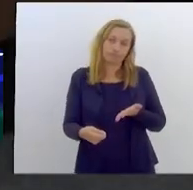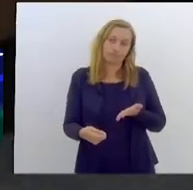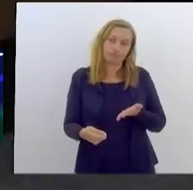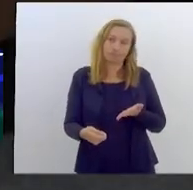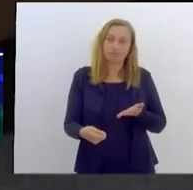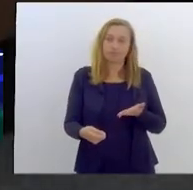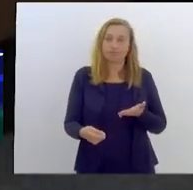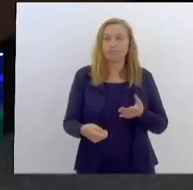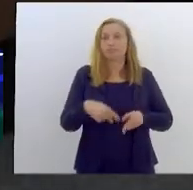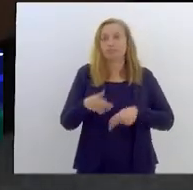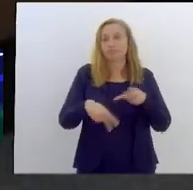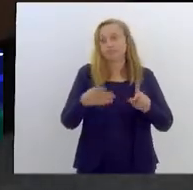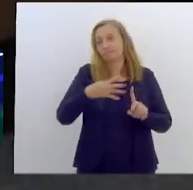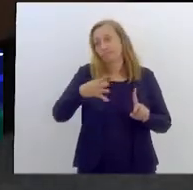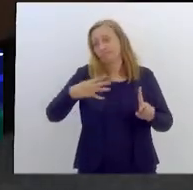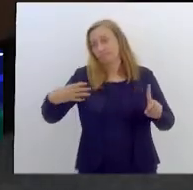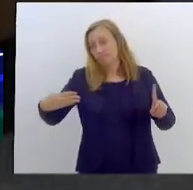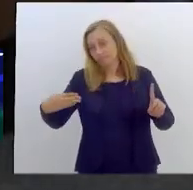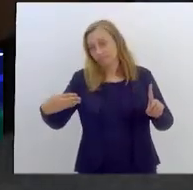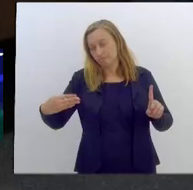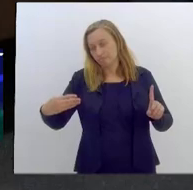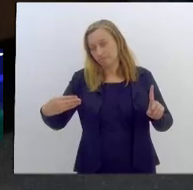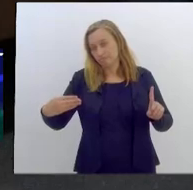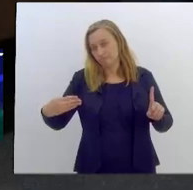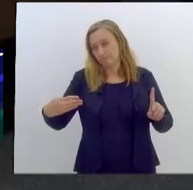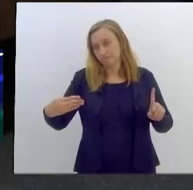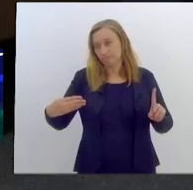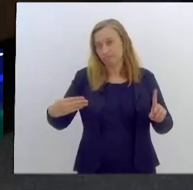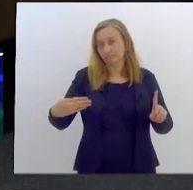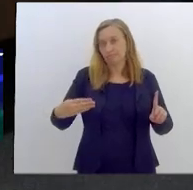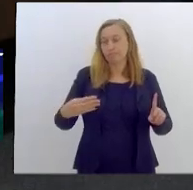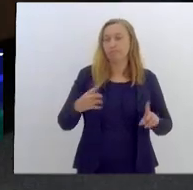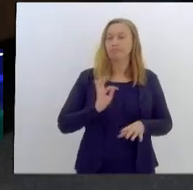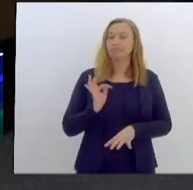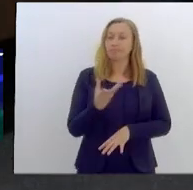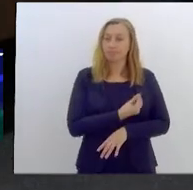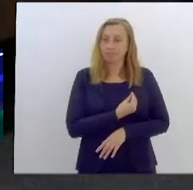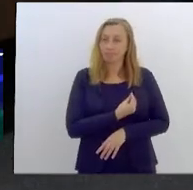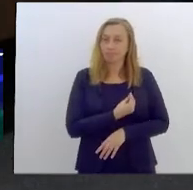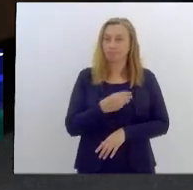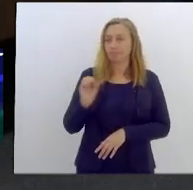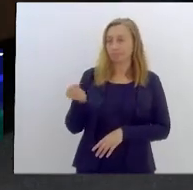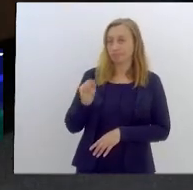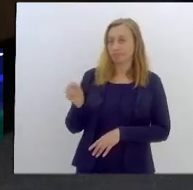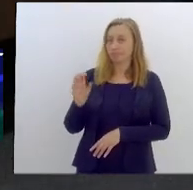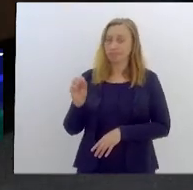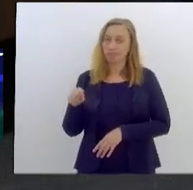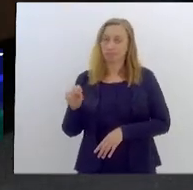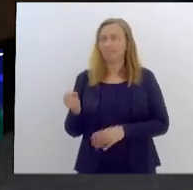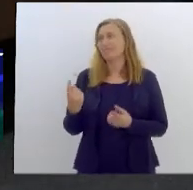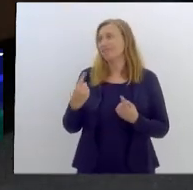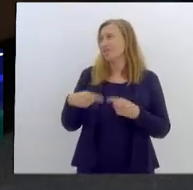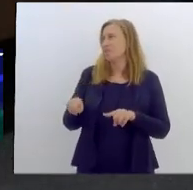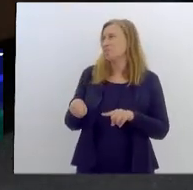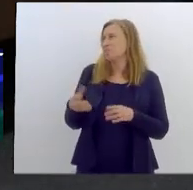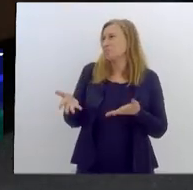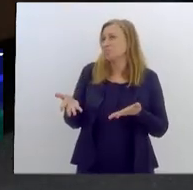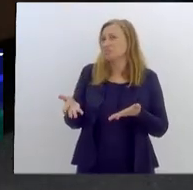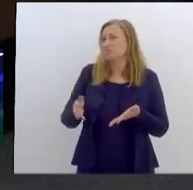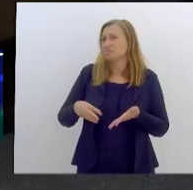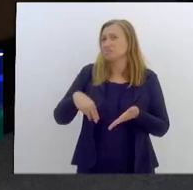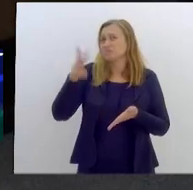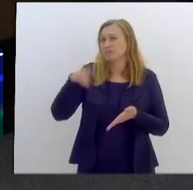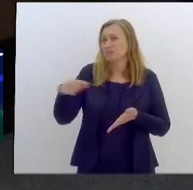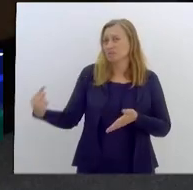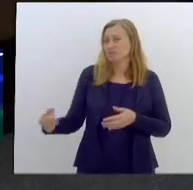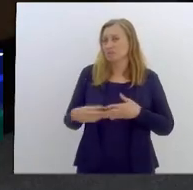que é população LGBTIA, população travestis, transexuais e lésbicas, aí vai contra quem me trouxe